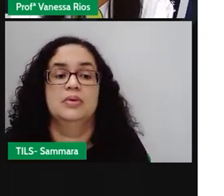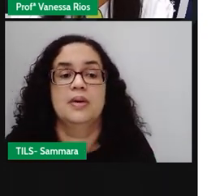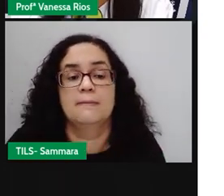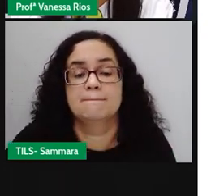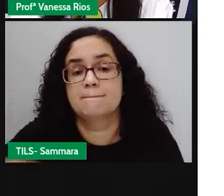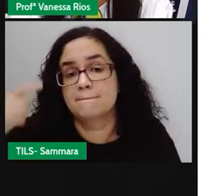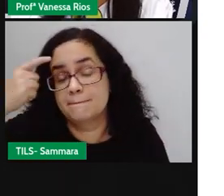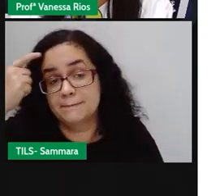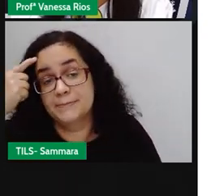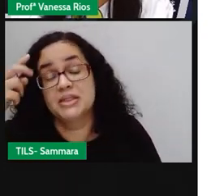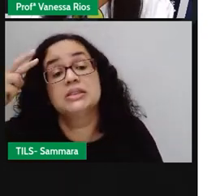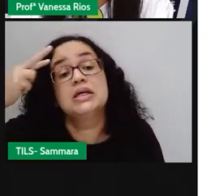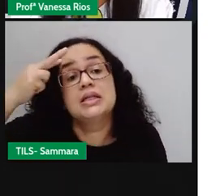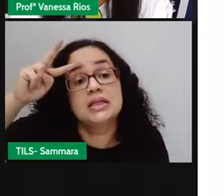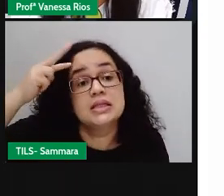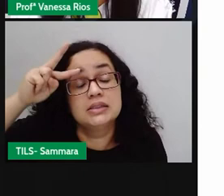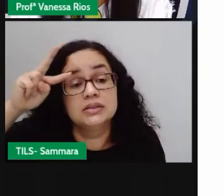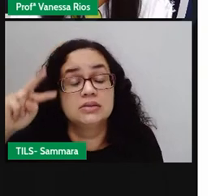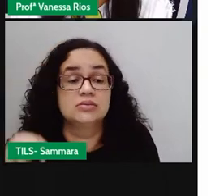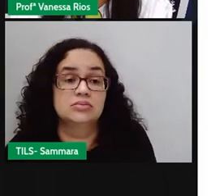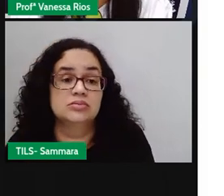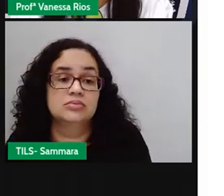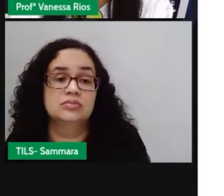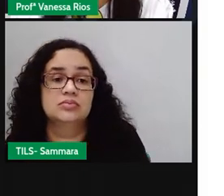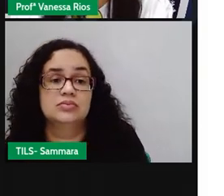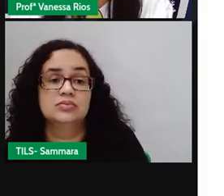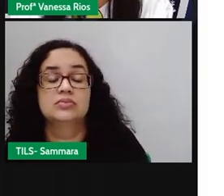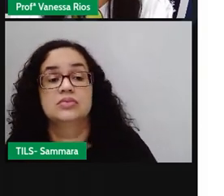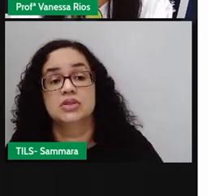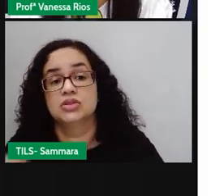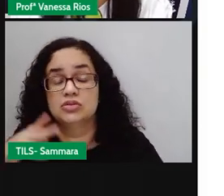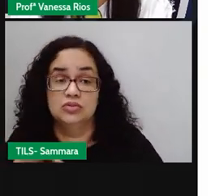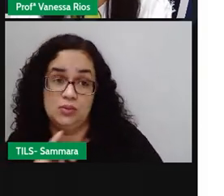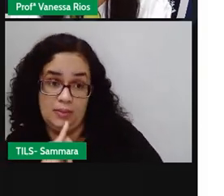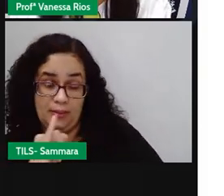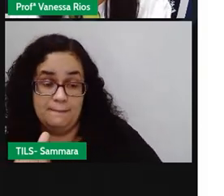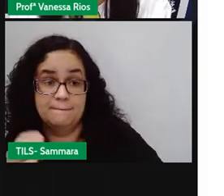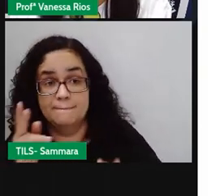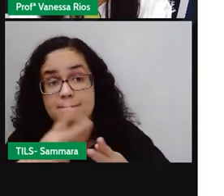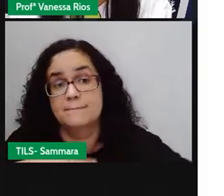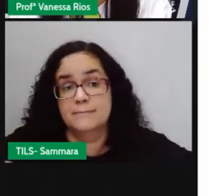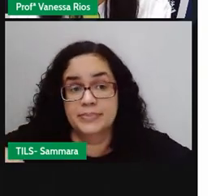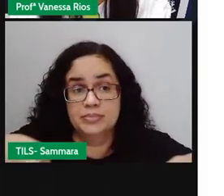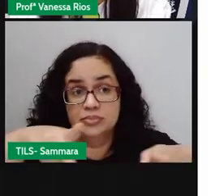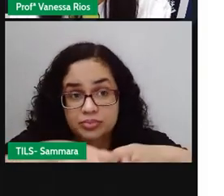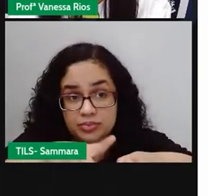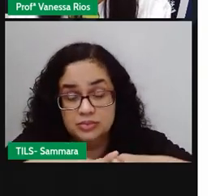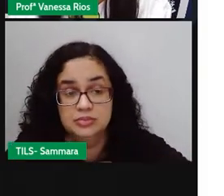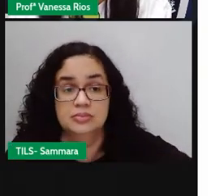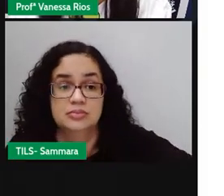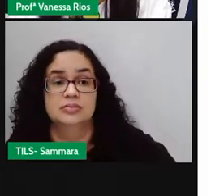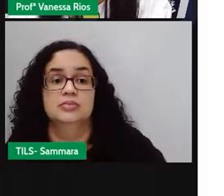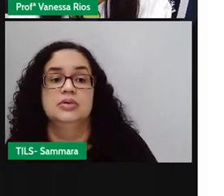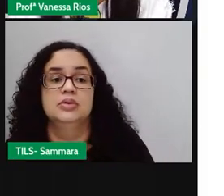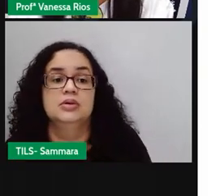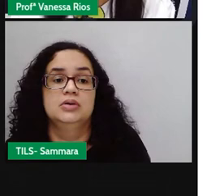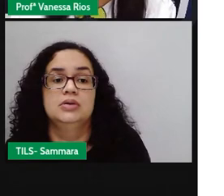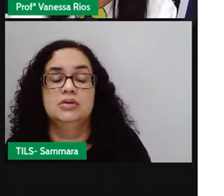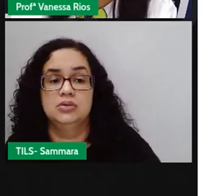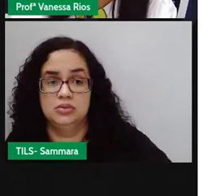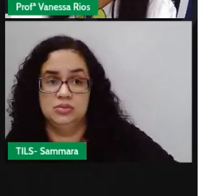Pensem aí, a história, ela tem uma intenção. A gente já viu que os contos populares, eles trazem aí